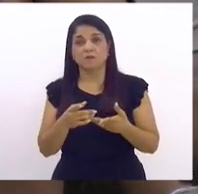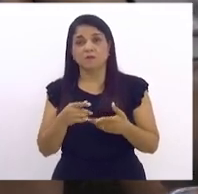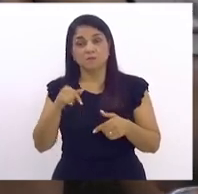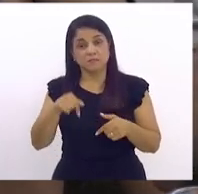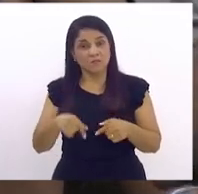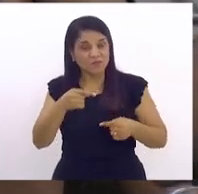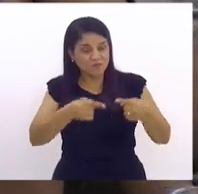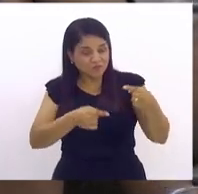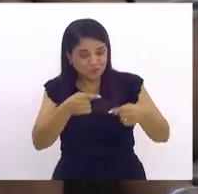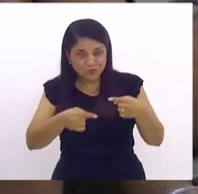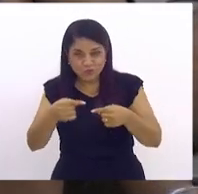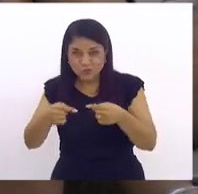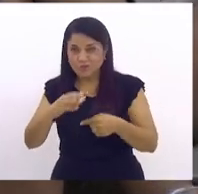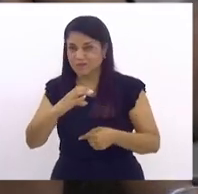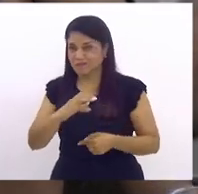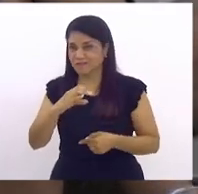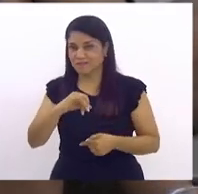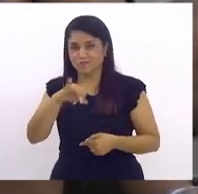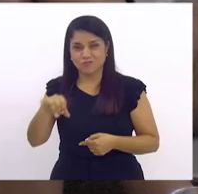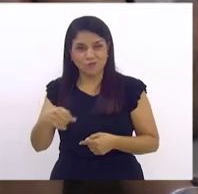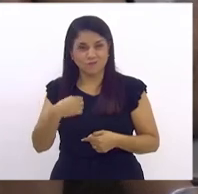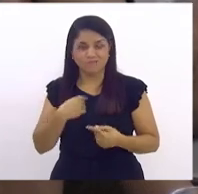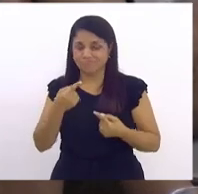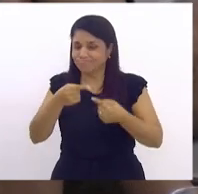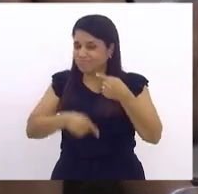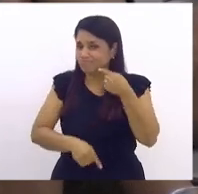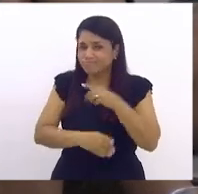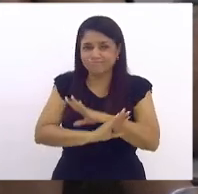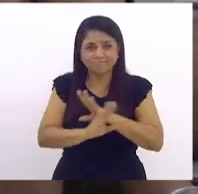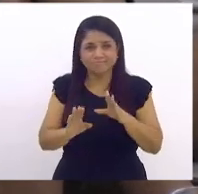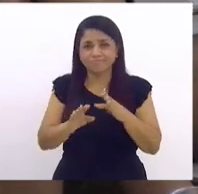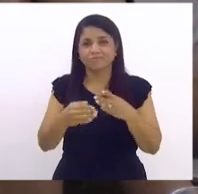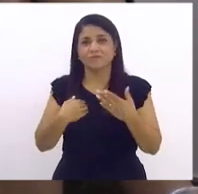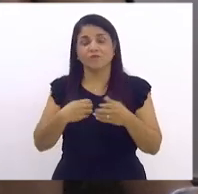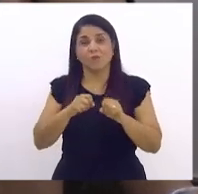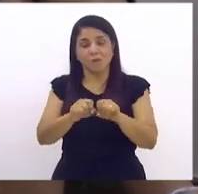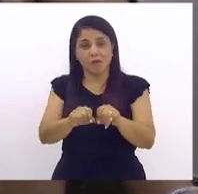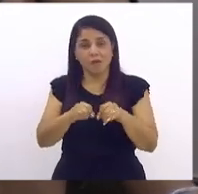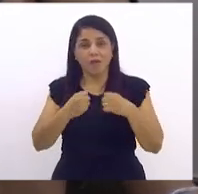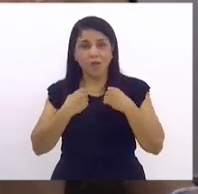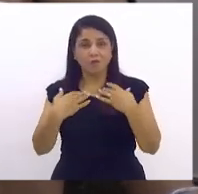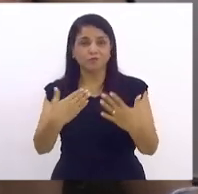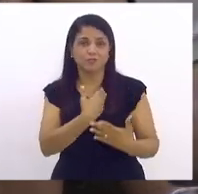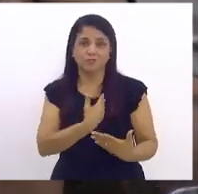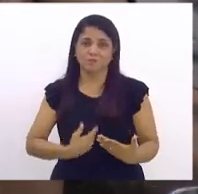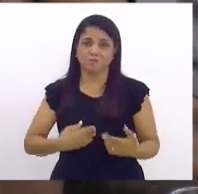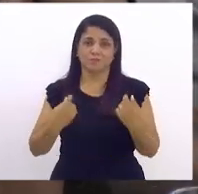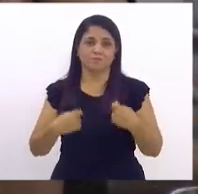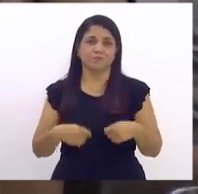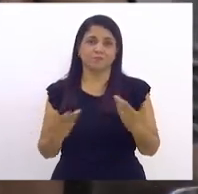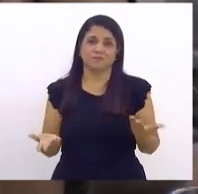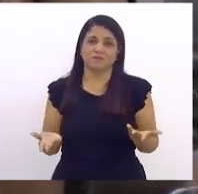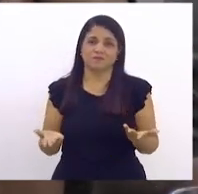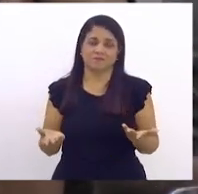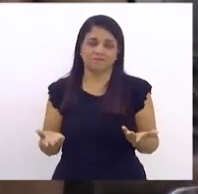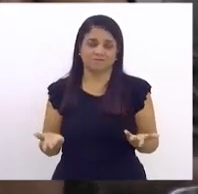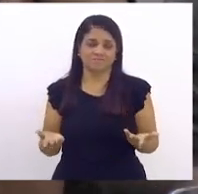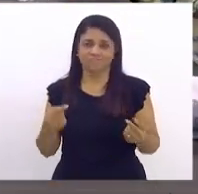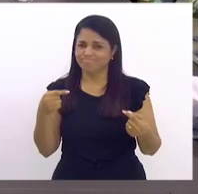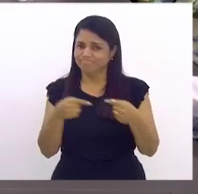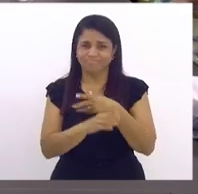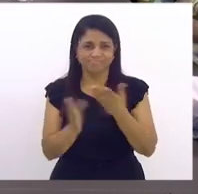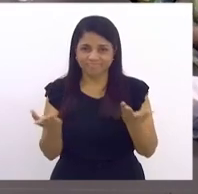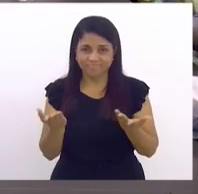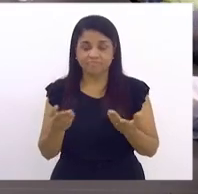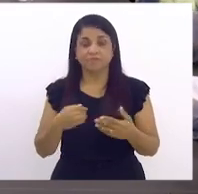para cá uma discussão infundada. Daqui a pouco, vão querer abrir uma audiência pública aqui e tal. Então, em